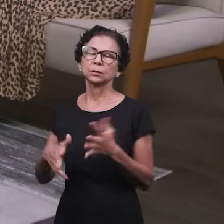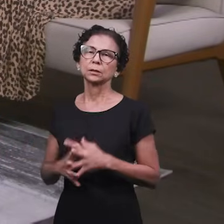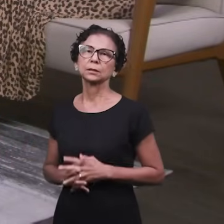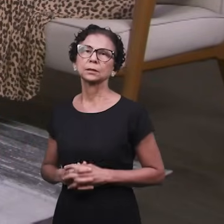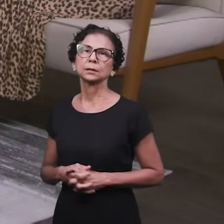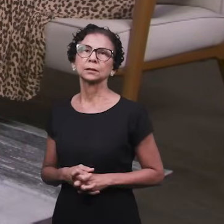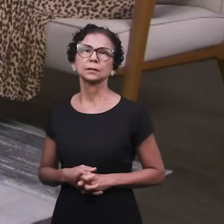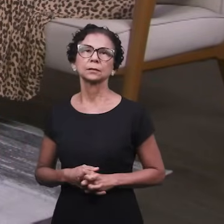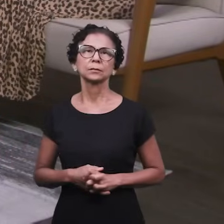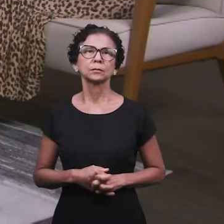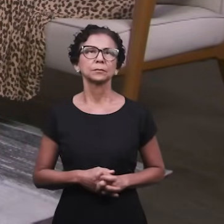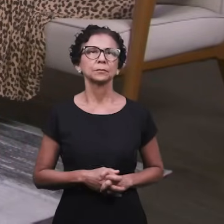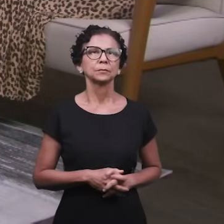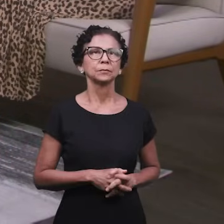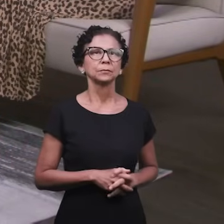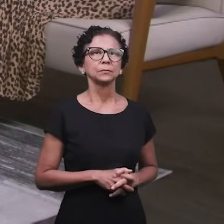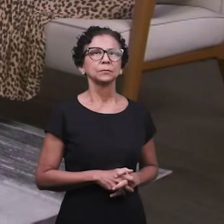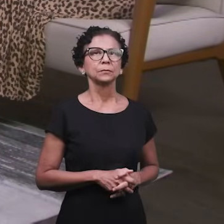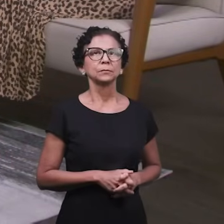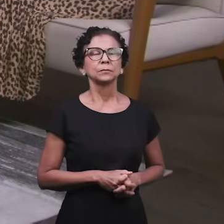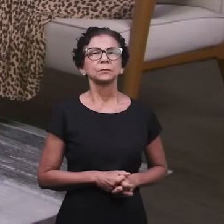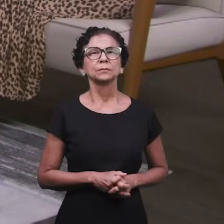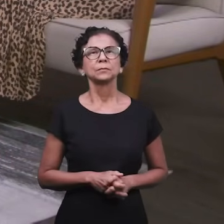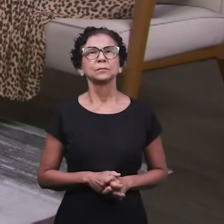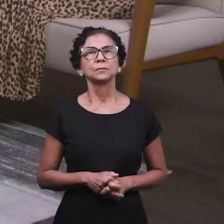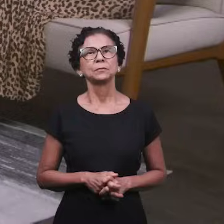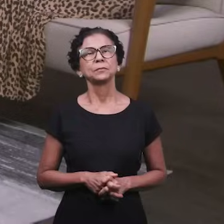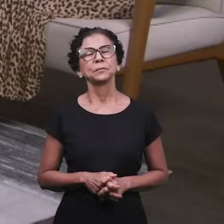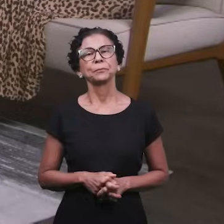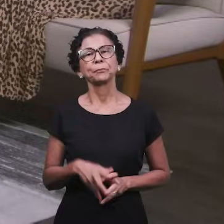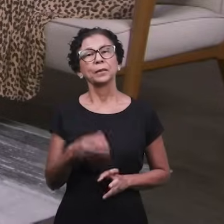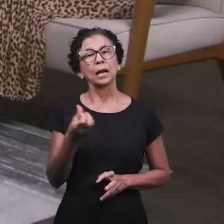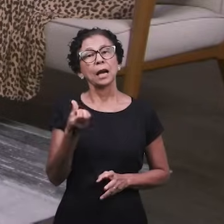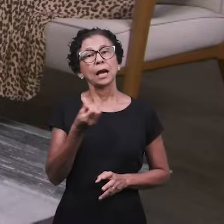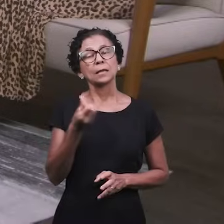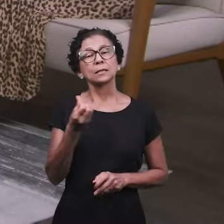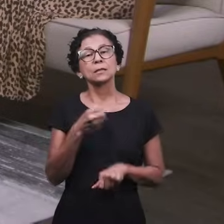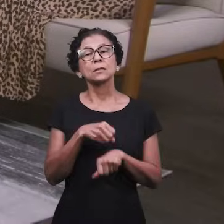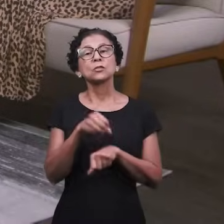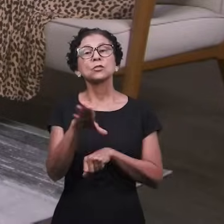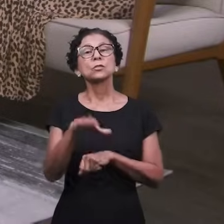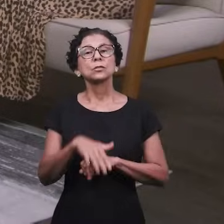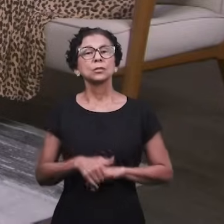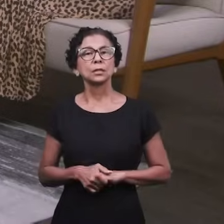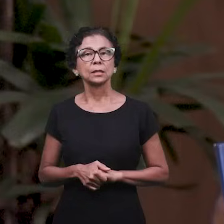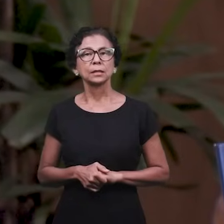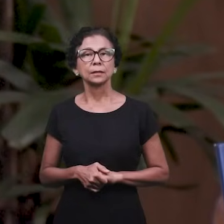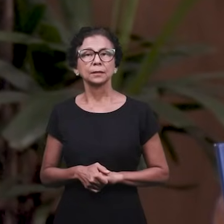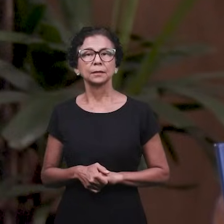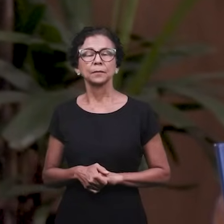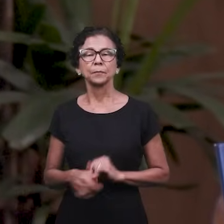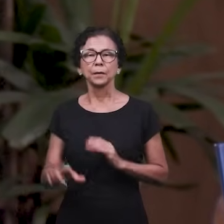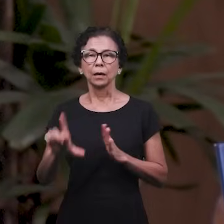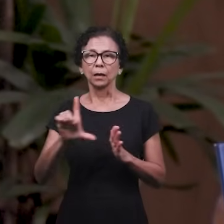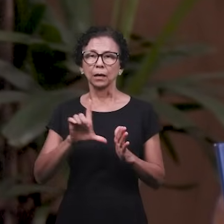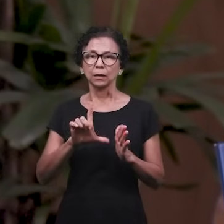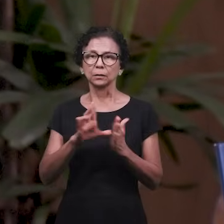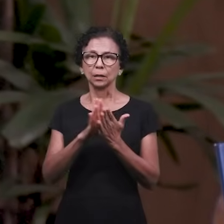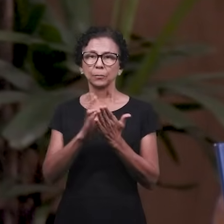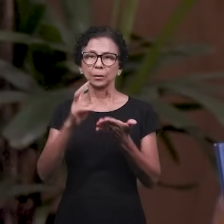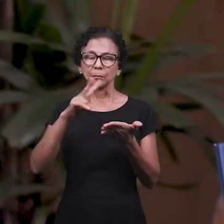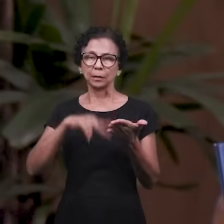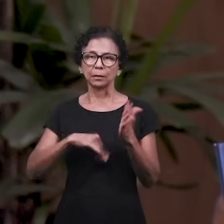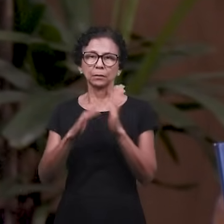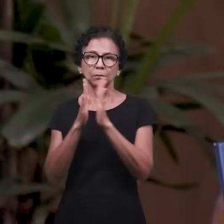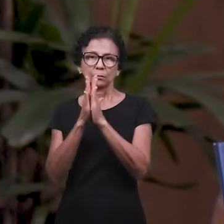E qual é a nossa sexta e última dica, Kézia? Essa é a dica muito importante, que é orar antes de iniciar o período da